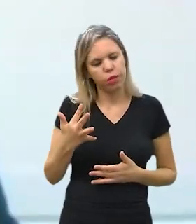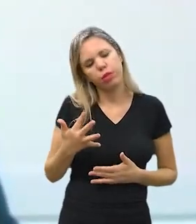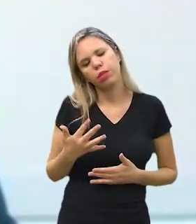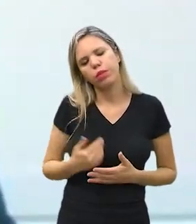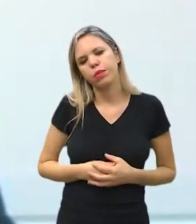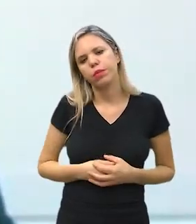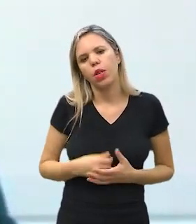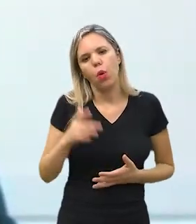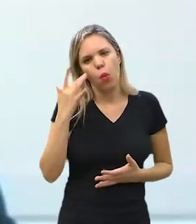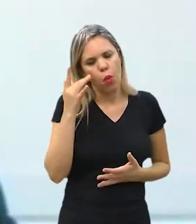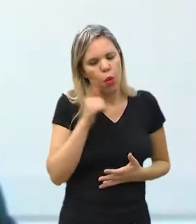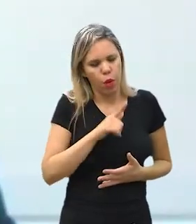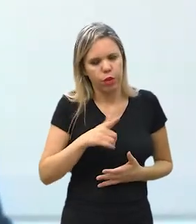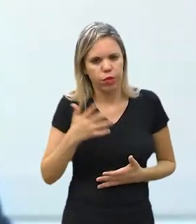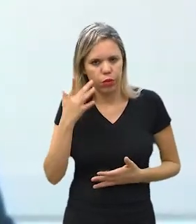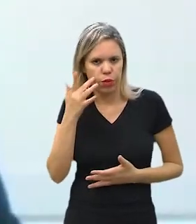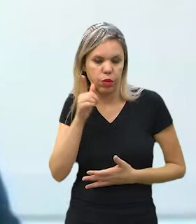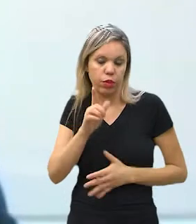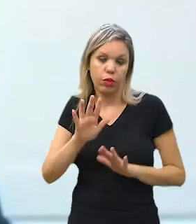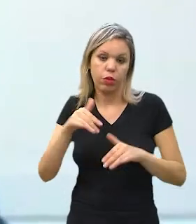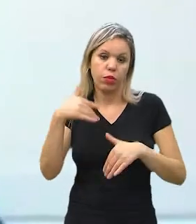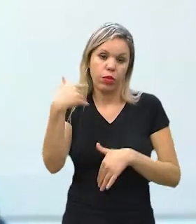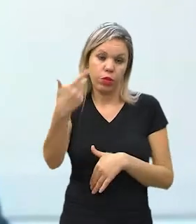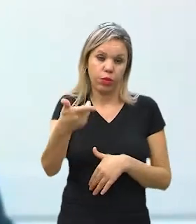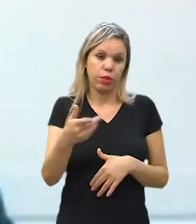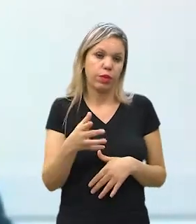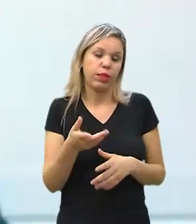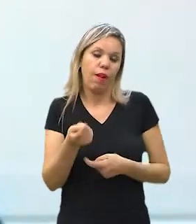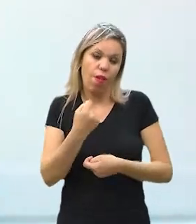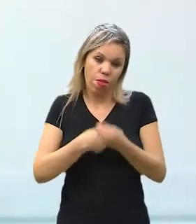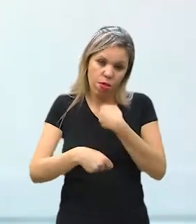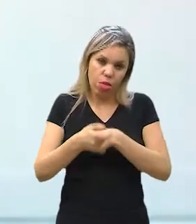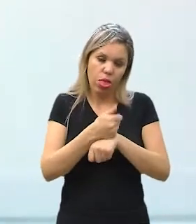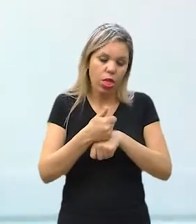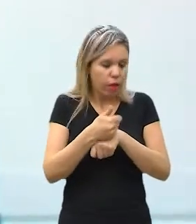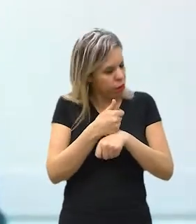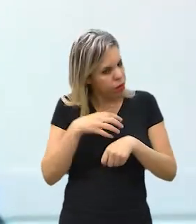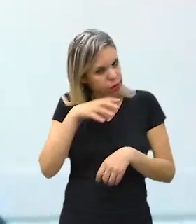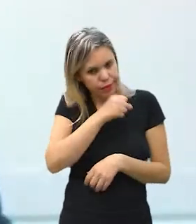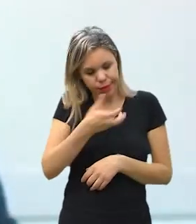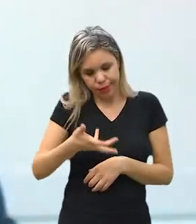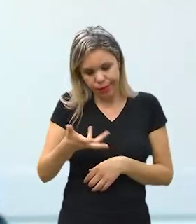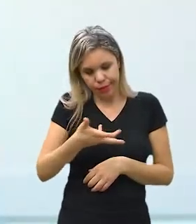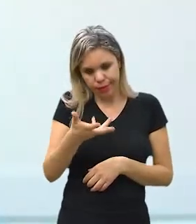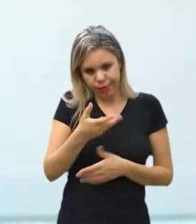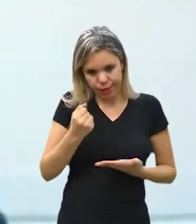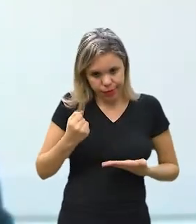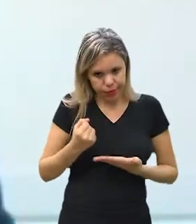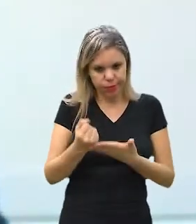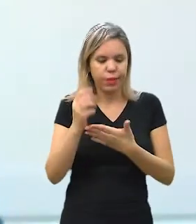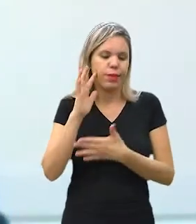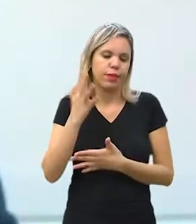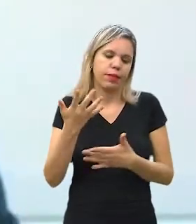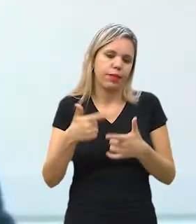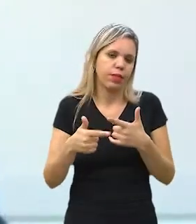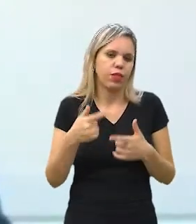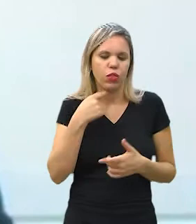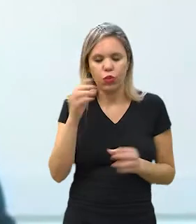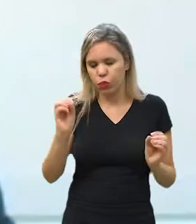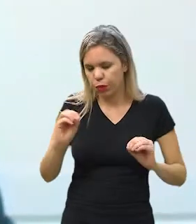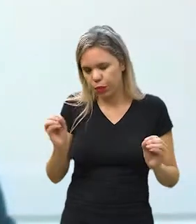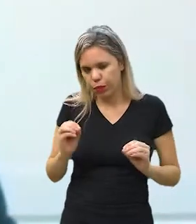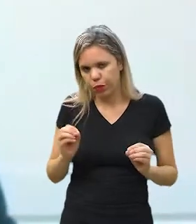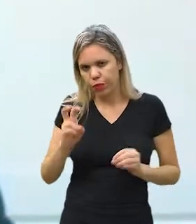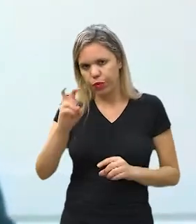conseguir um resultado, tá? Eu acho que eu ia conseguir. Mas o network me trouxe rapidez. Então, eu estou,